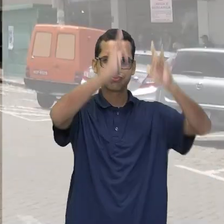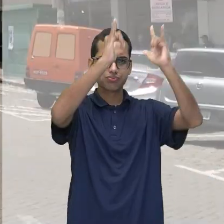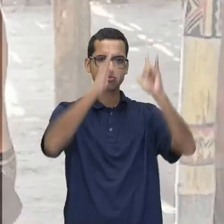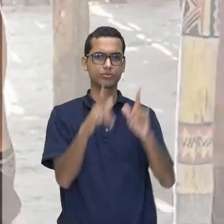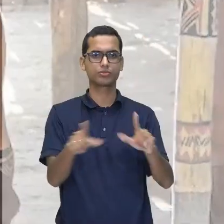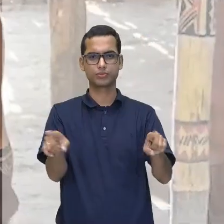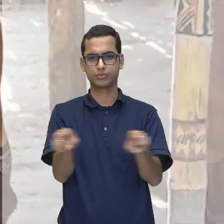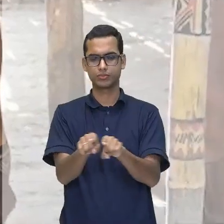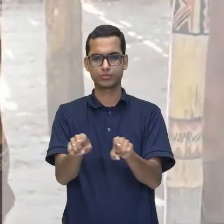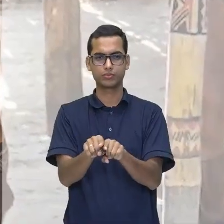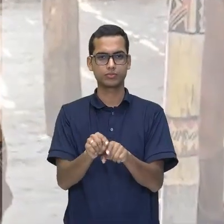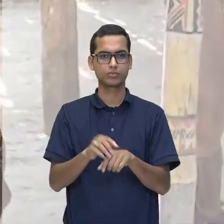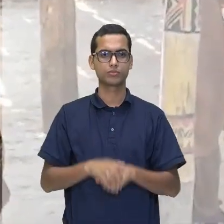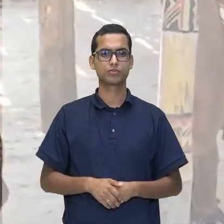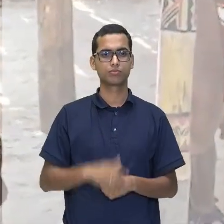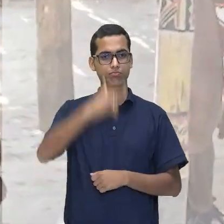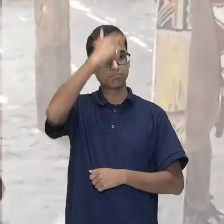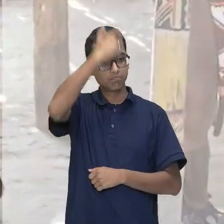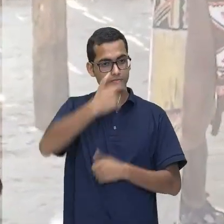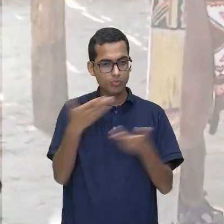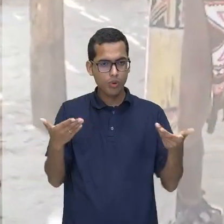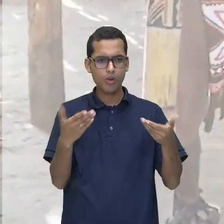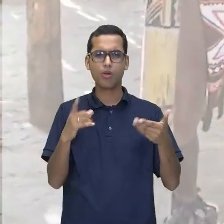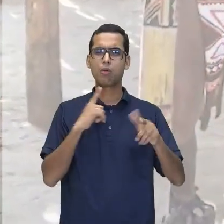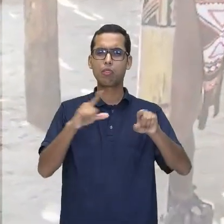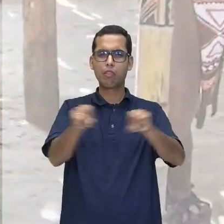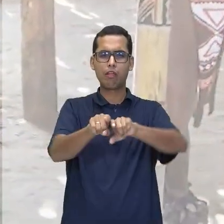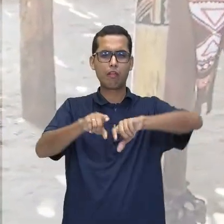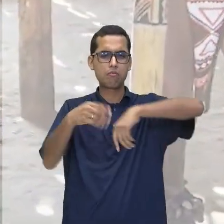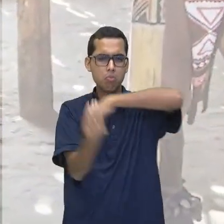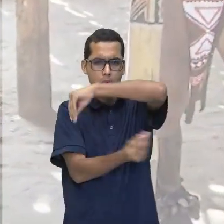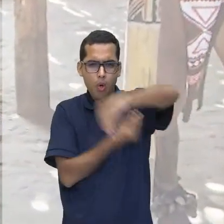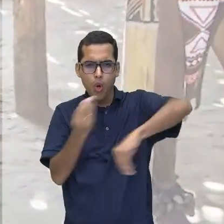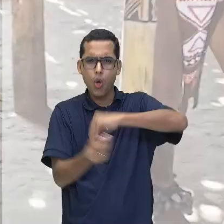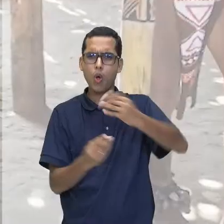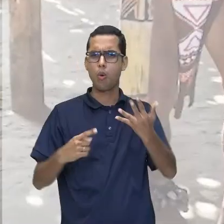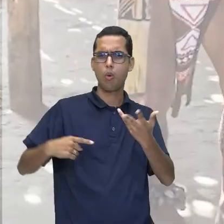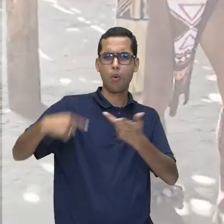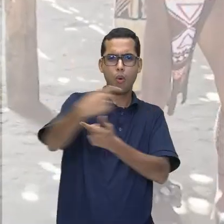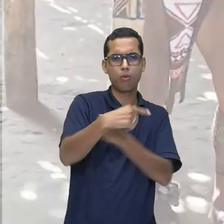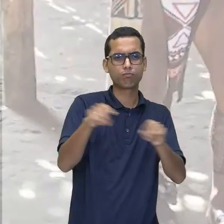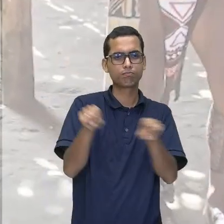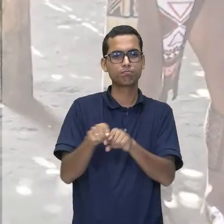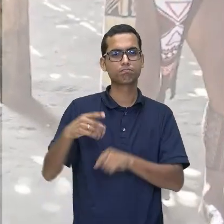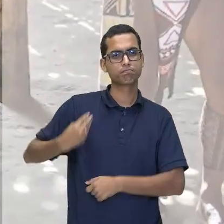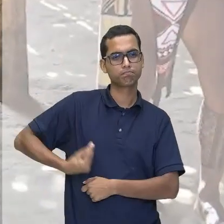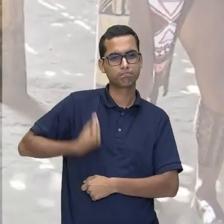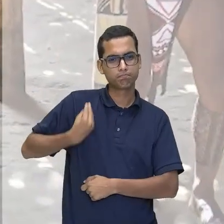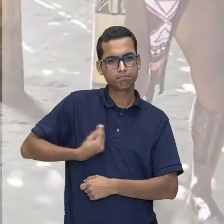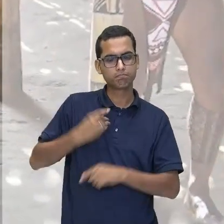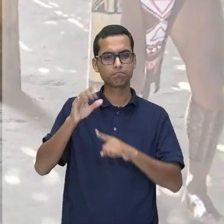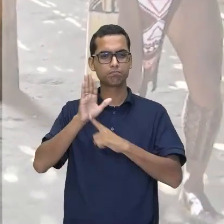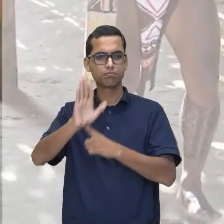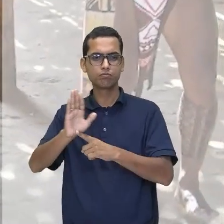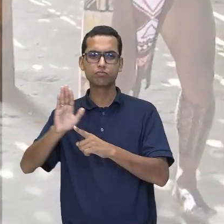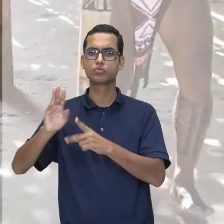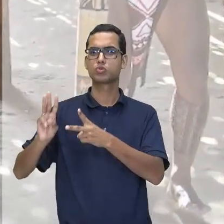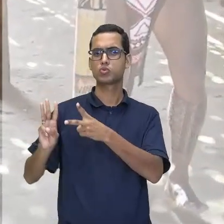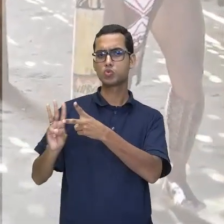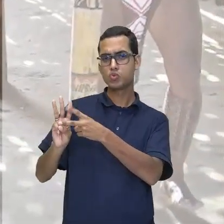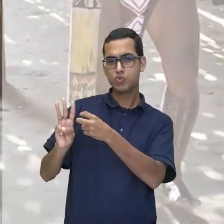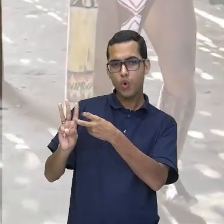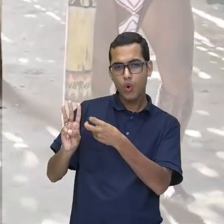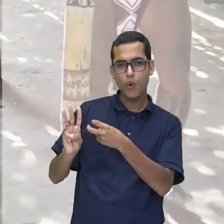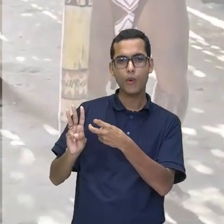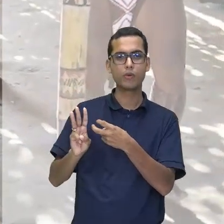levantou. Eu sou hoje todas as misturas que vivi e que me trouxeram. Tenho um